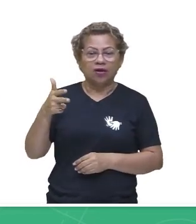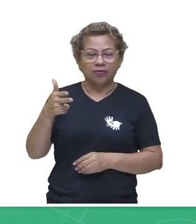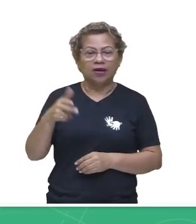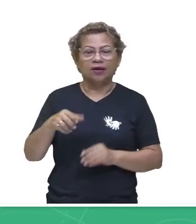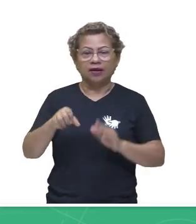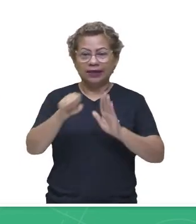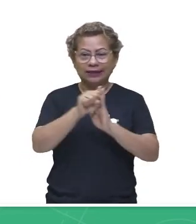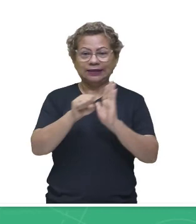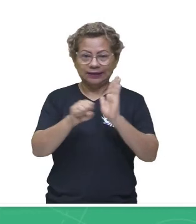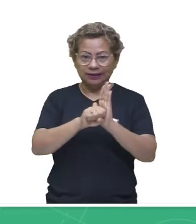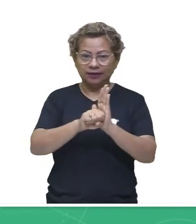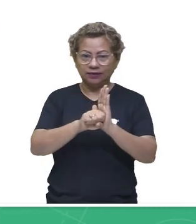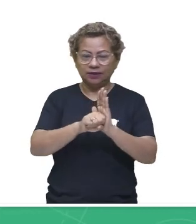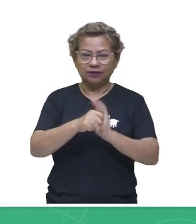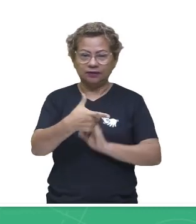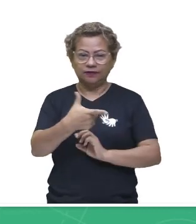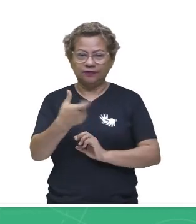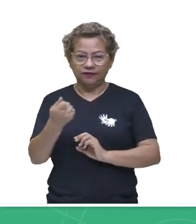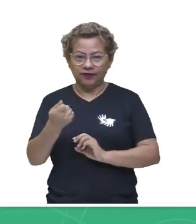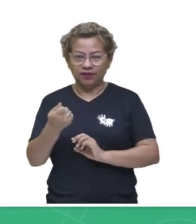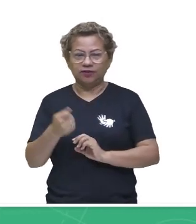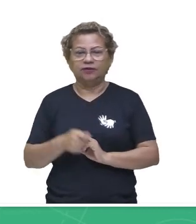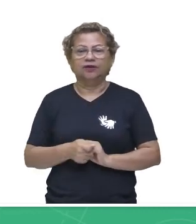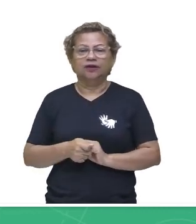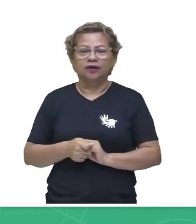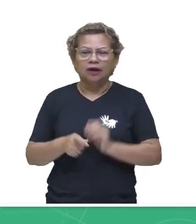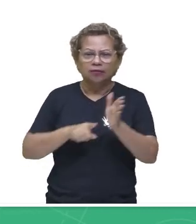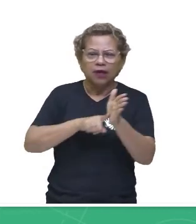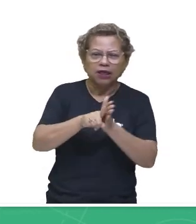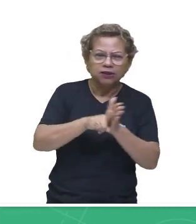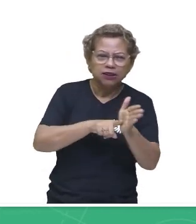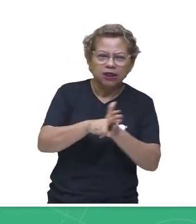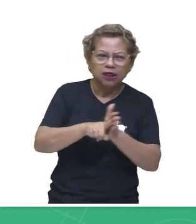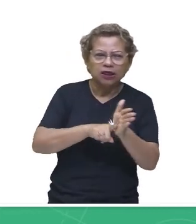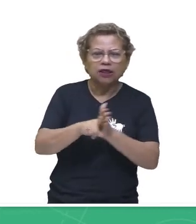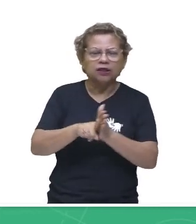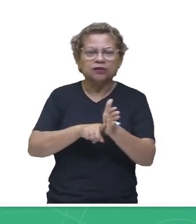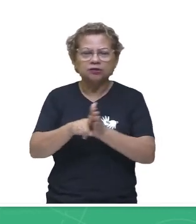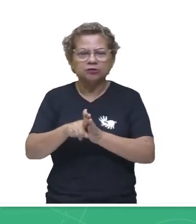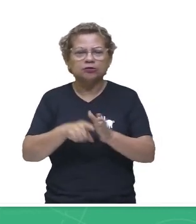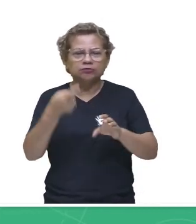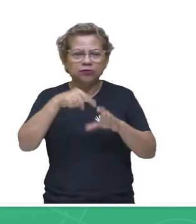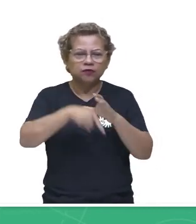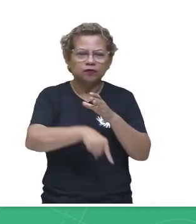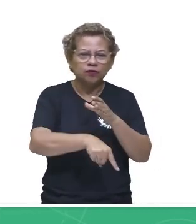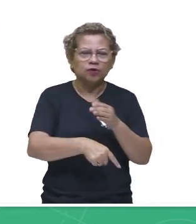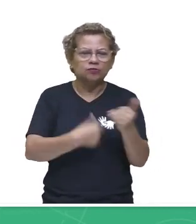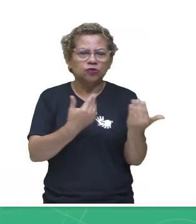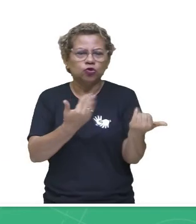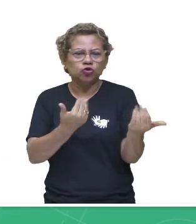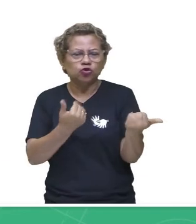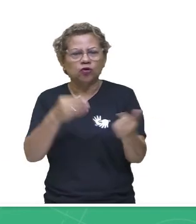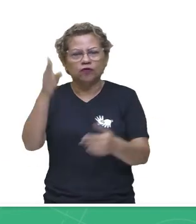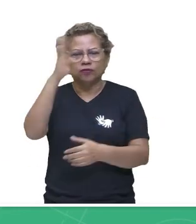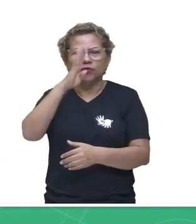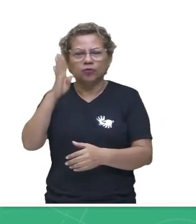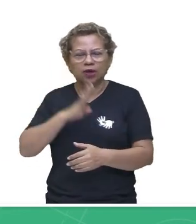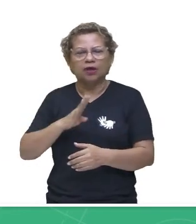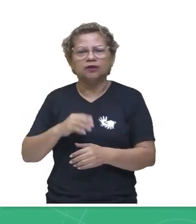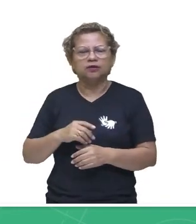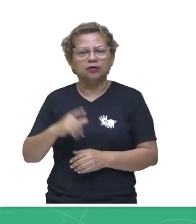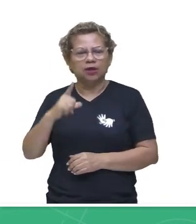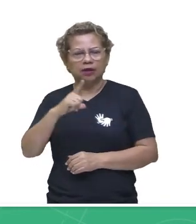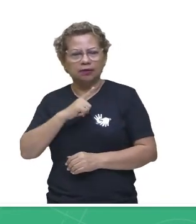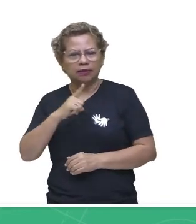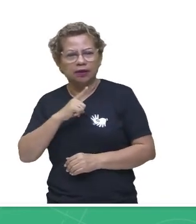do século XX. Os dados obtidos pelos pesquisadores para a juventude brasileira